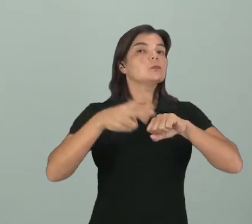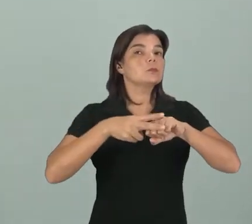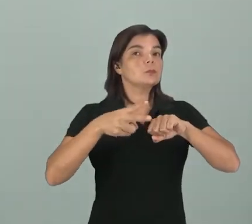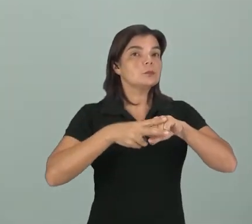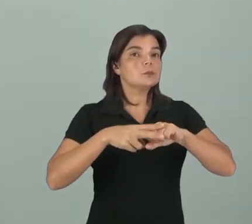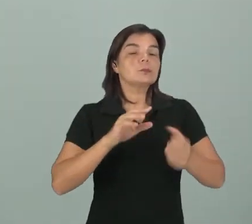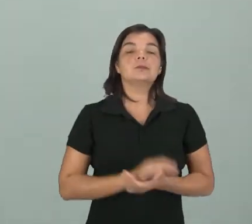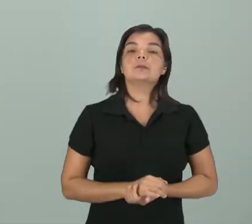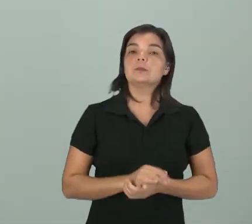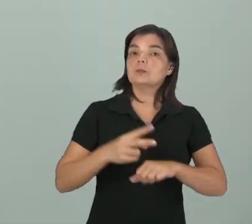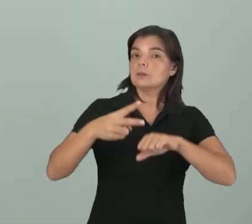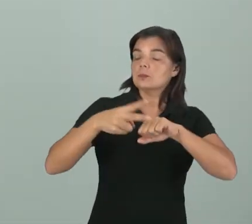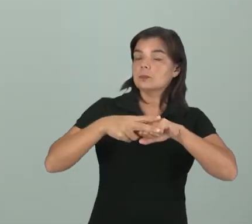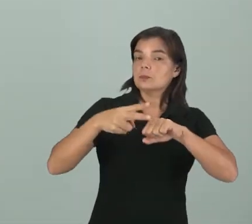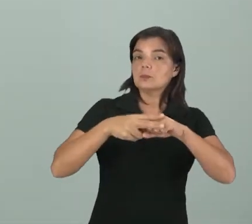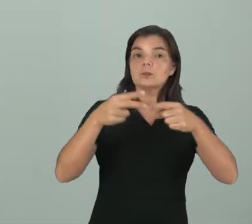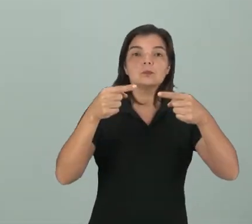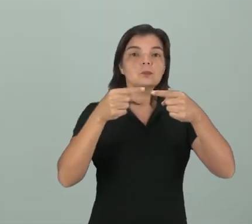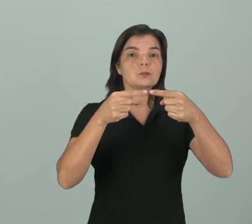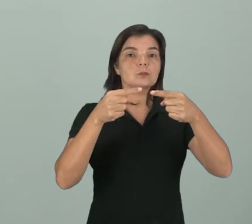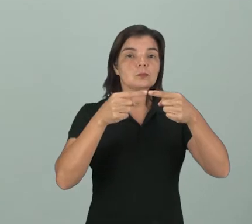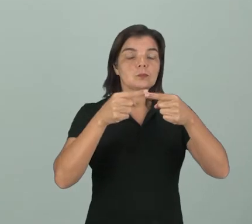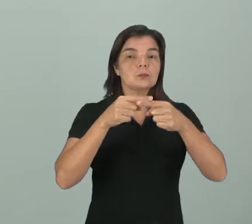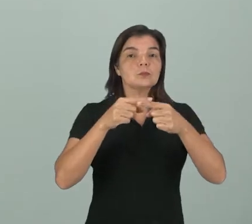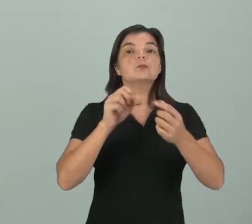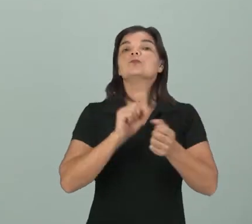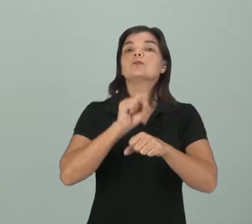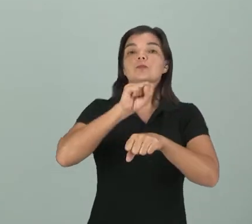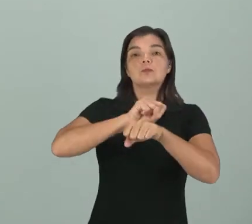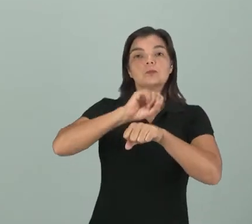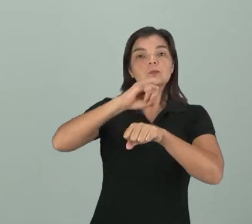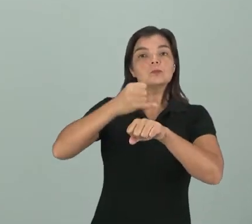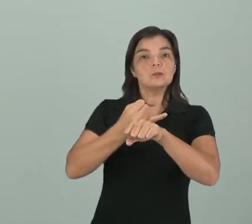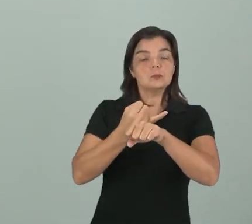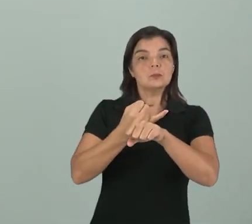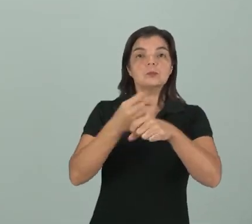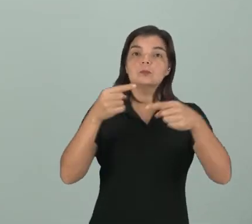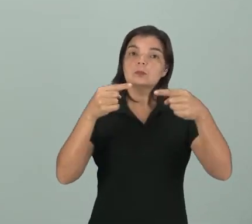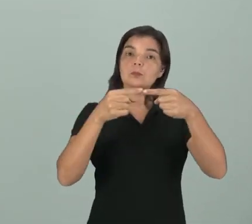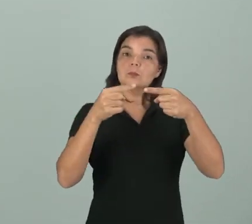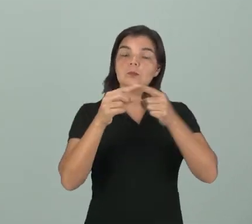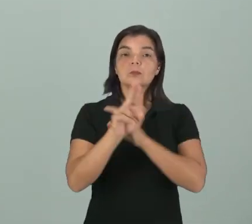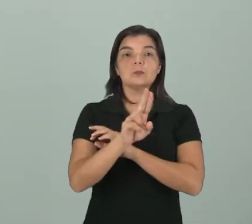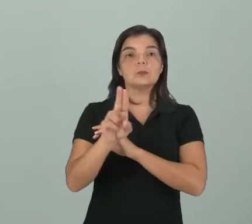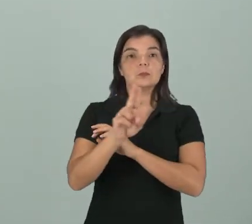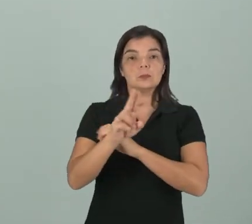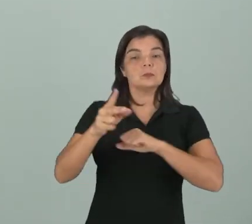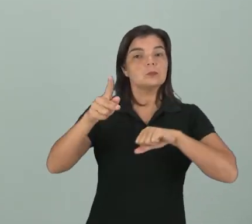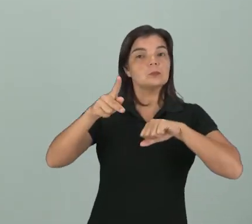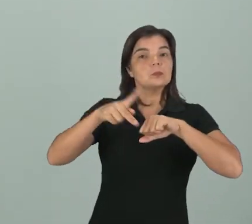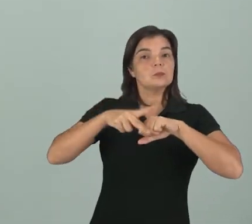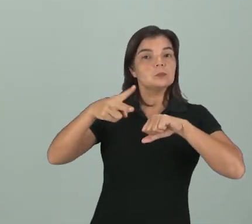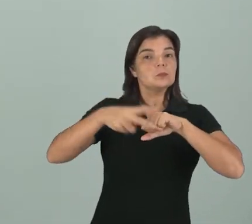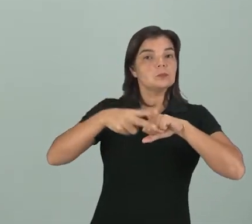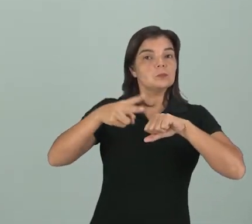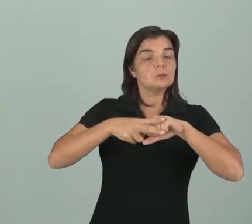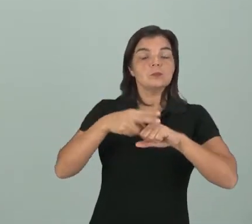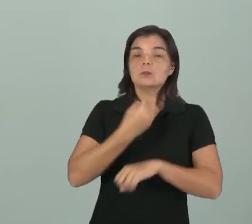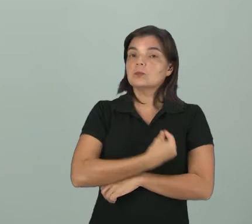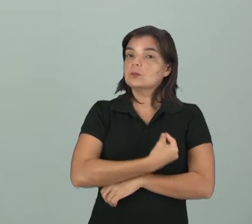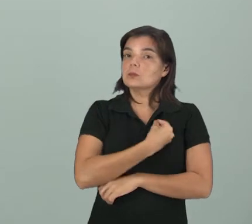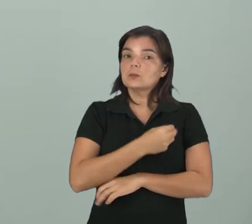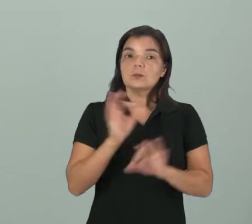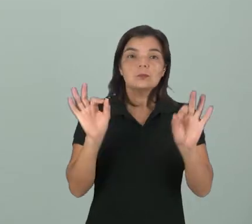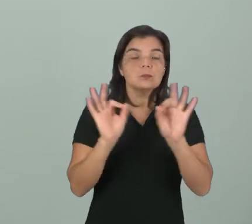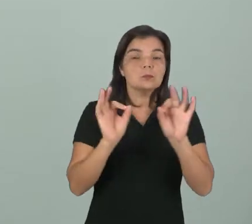verbo. O verbo concorda com o sujeito. Na concordância nominal, o verbo não é